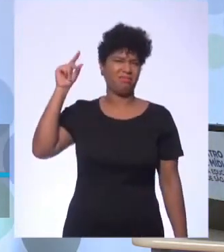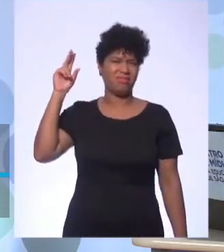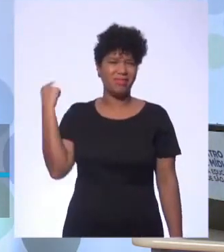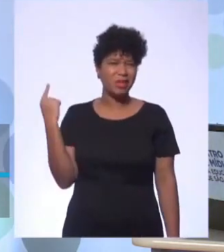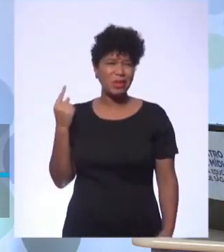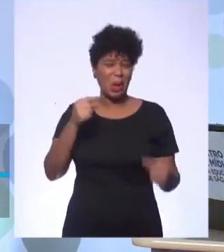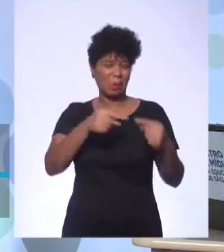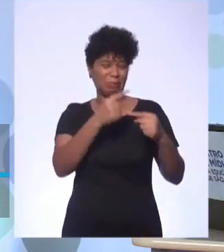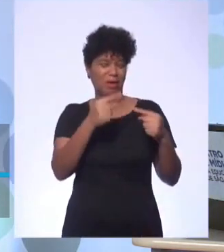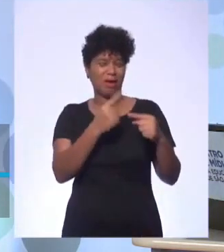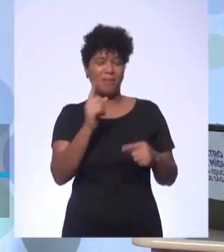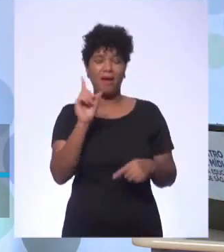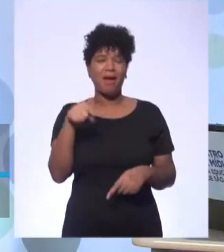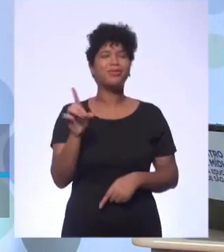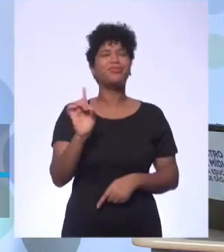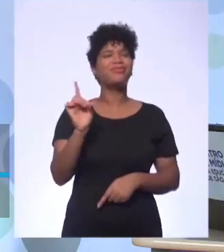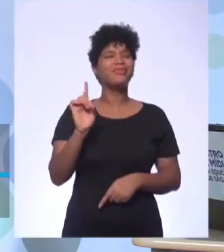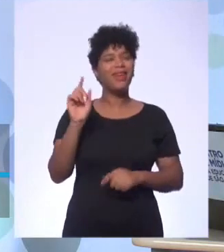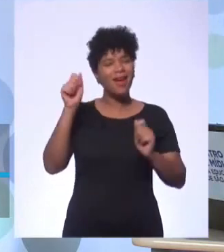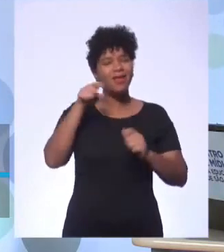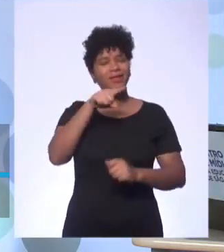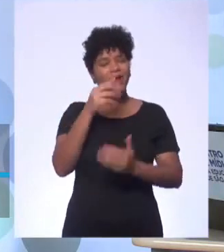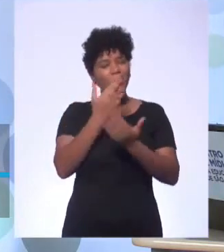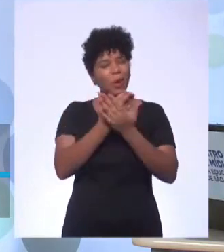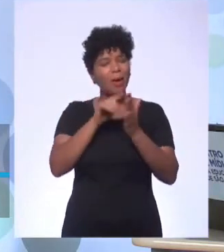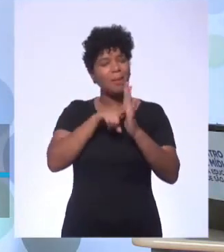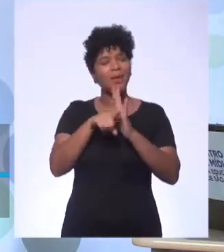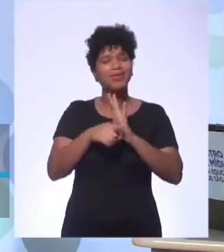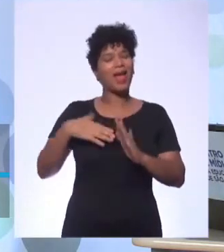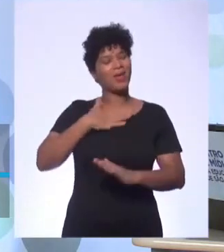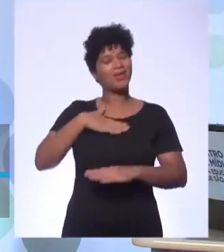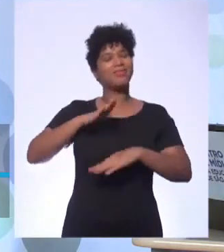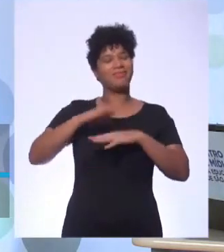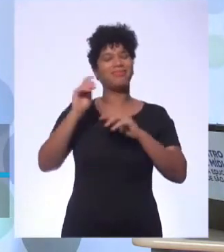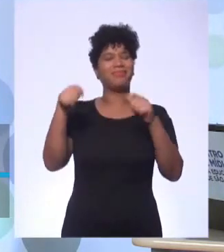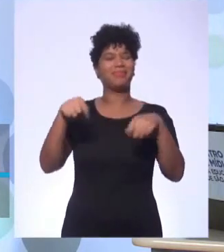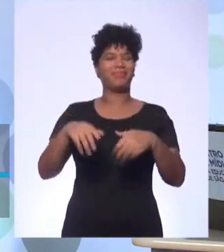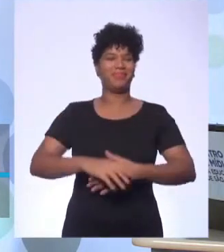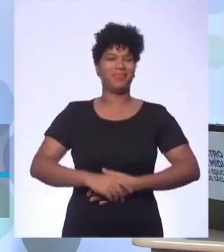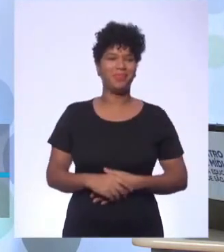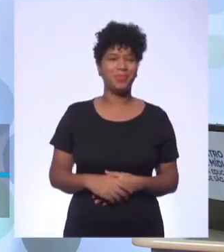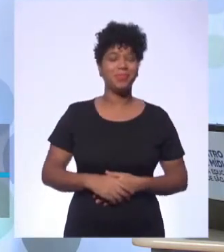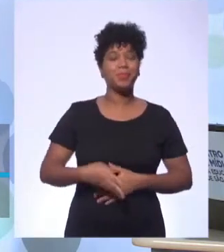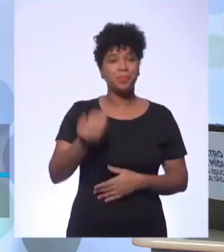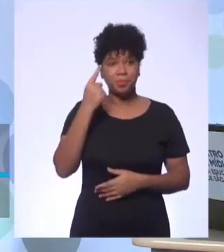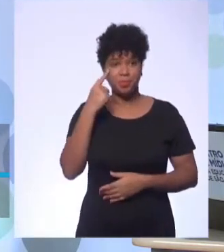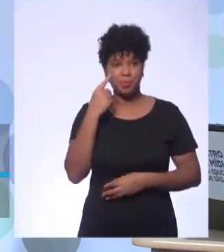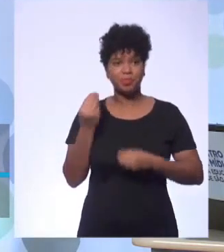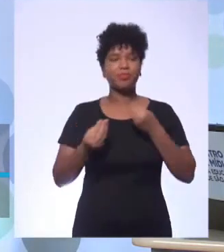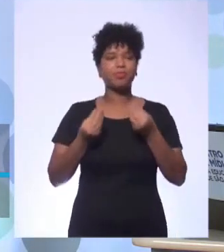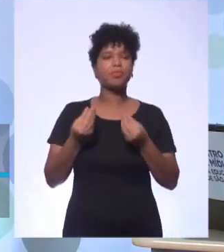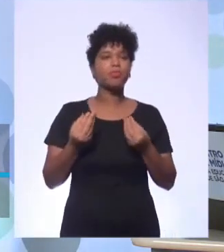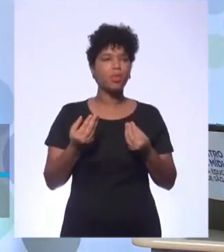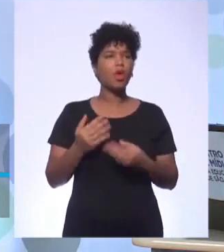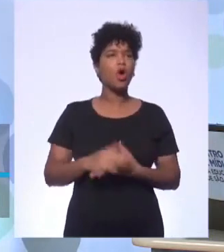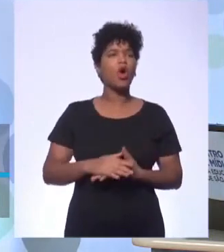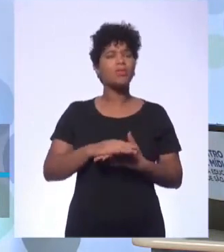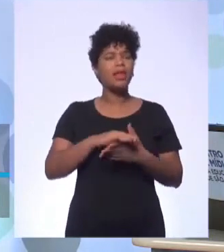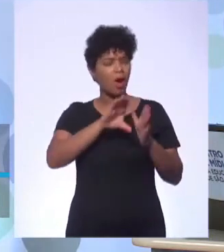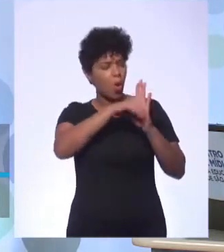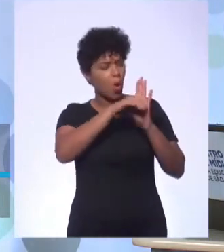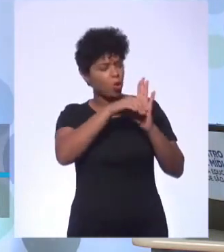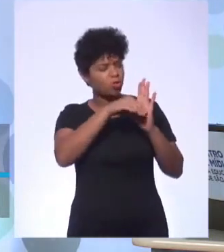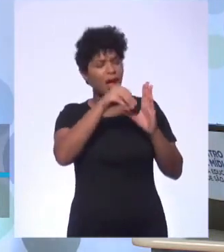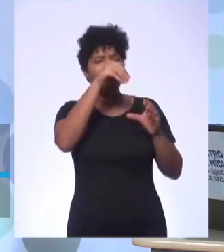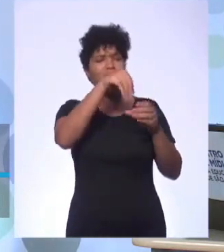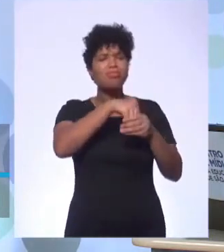a se aprofundar um pouquinho mais, a gente vê que não é tão distante assim. Vamos lá. Então, vamos conhecer agora alguns conceitos, né,